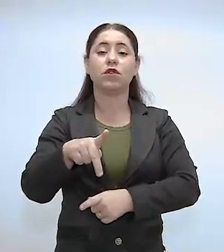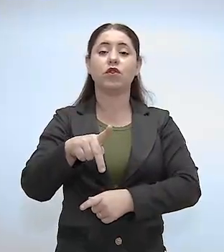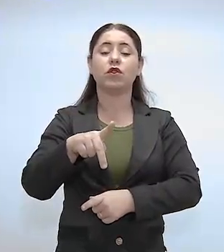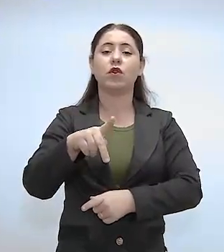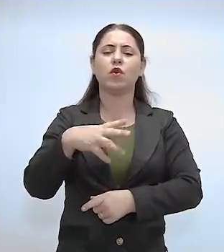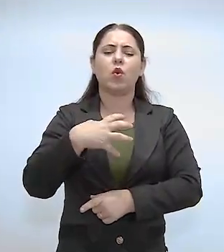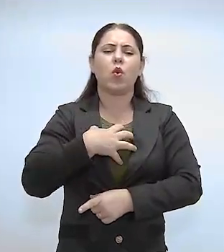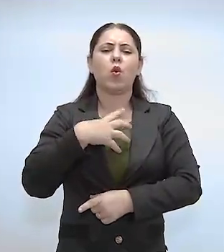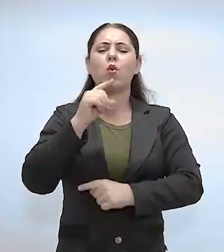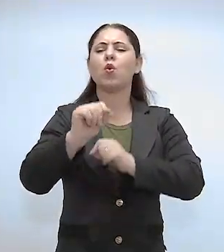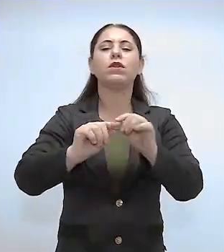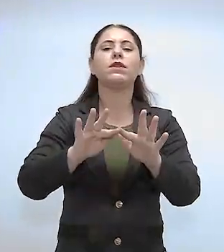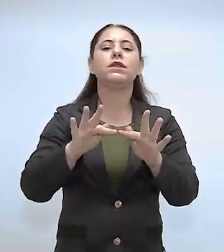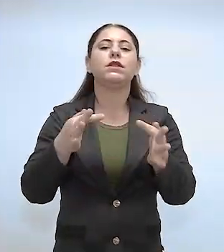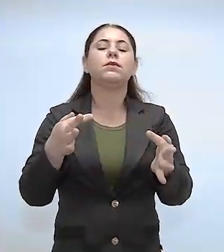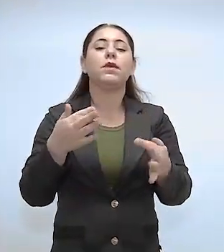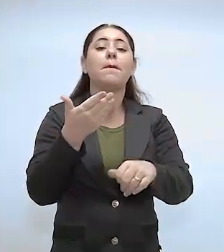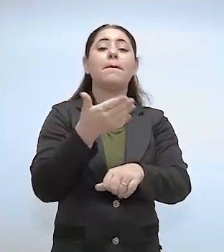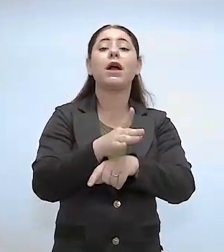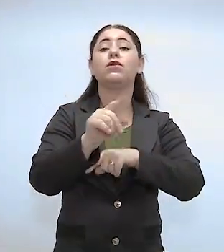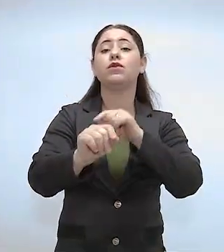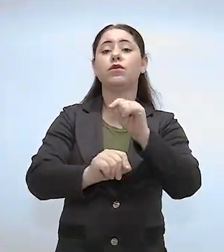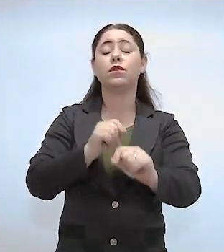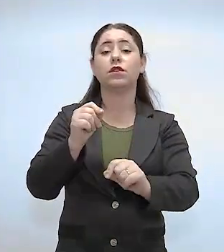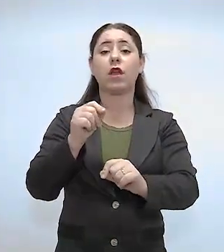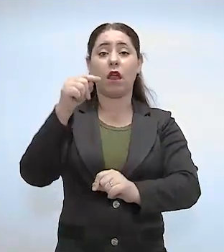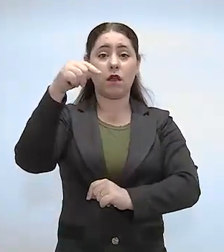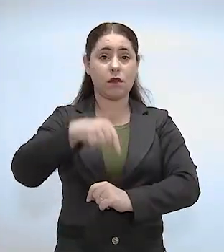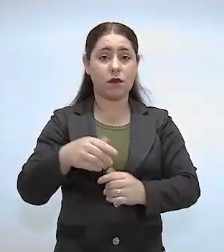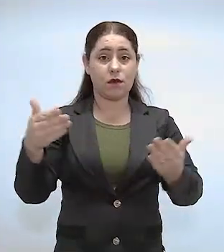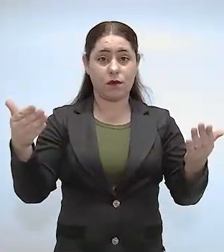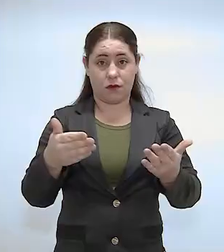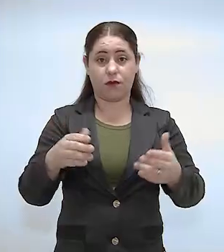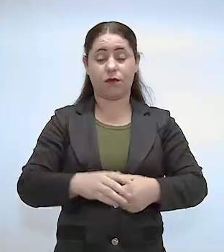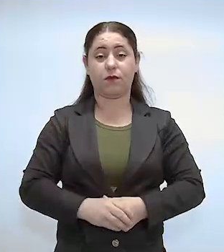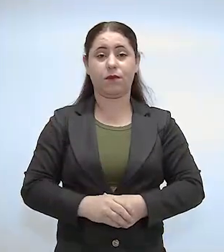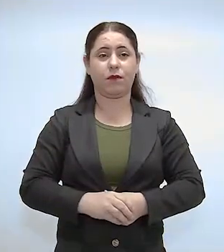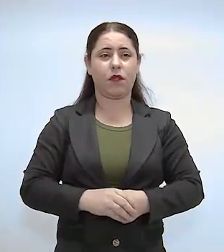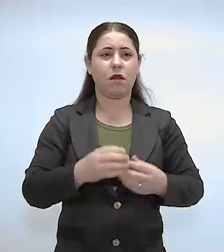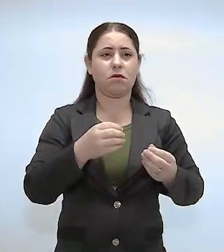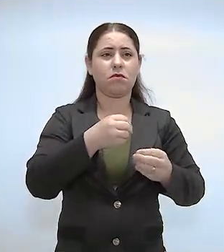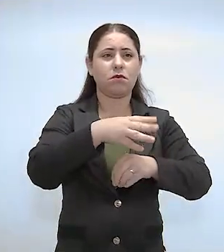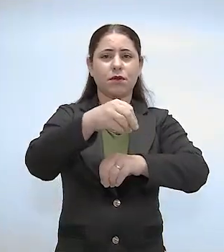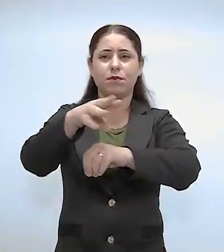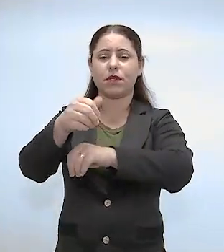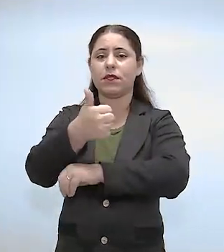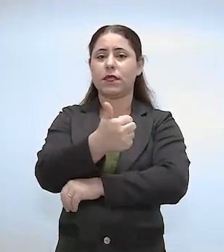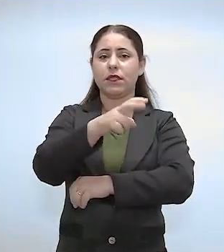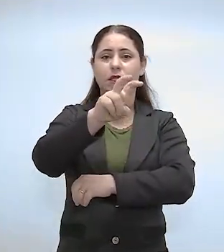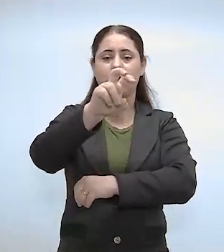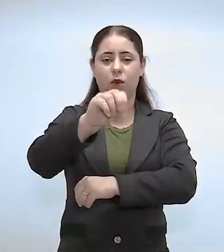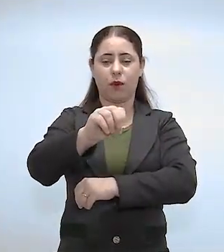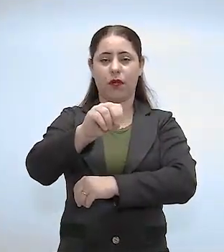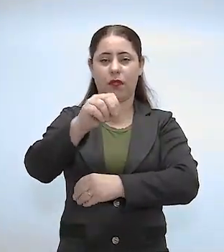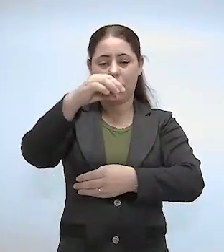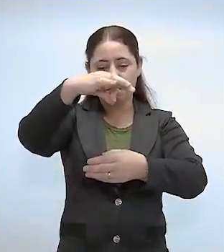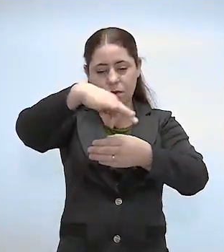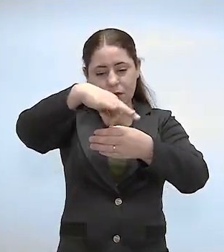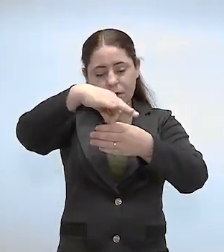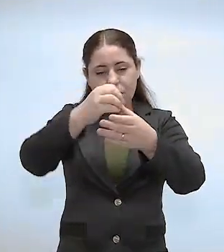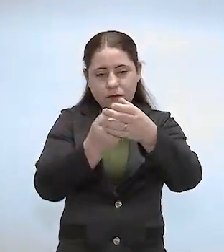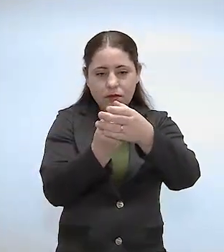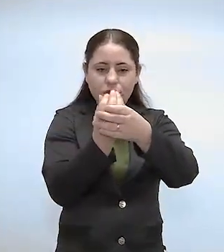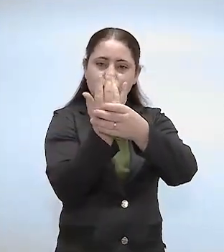estaduais e num gesto simples como esse prático nós estamos aqui vamos distribuir 150